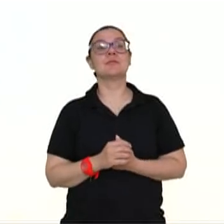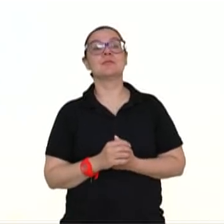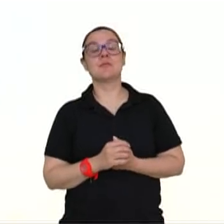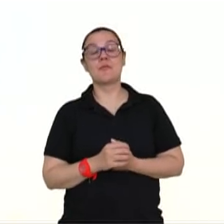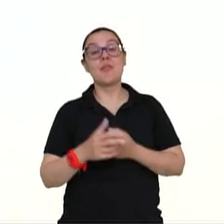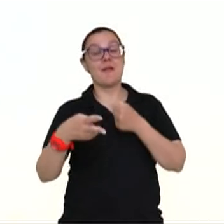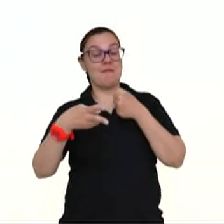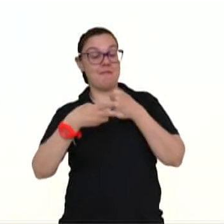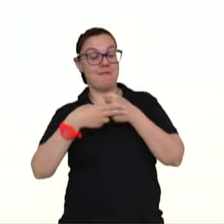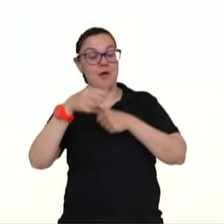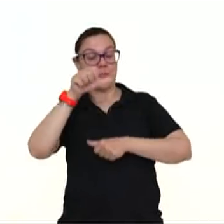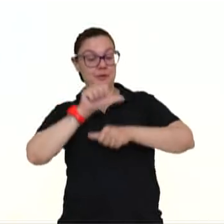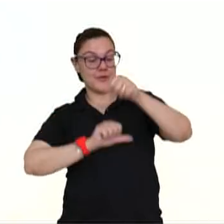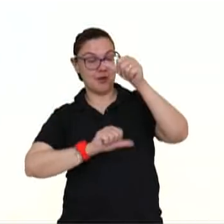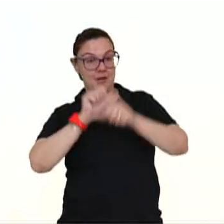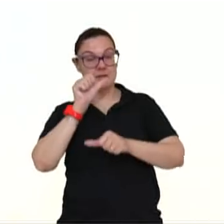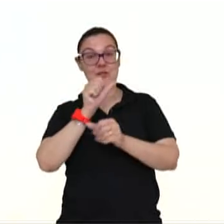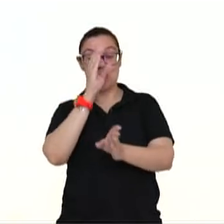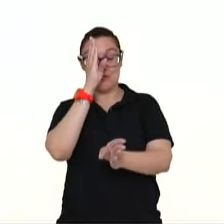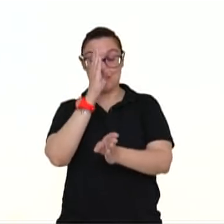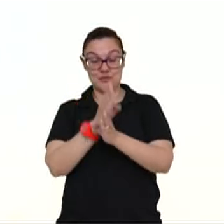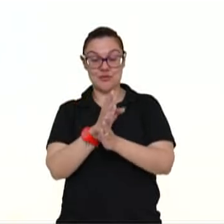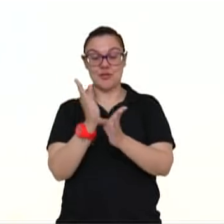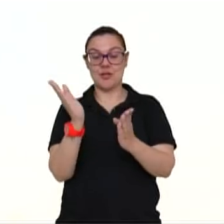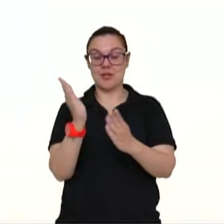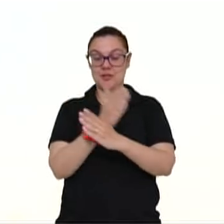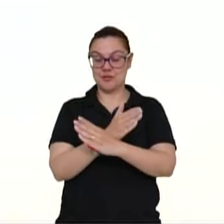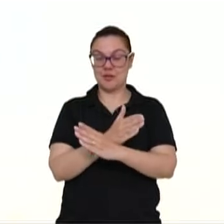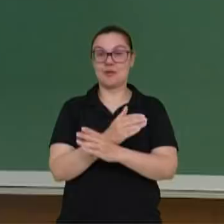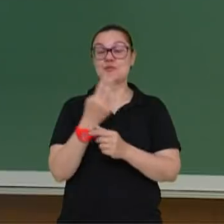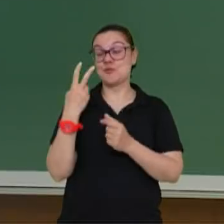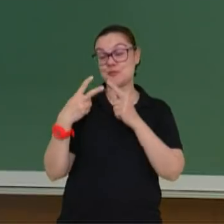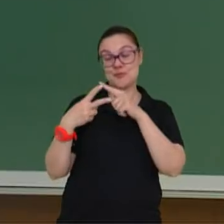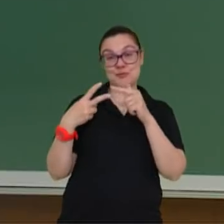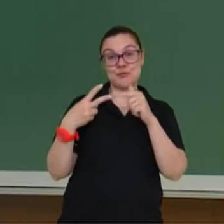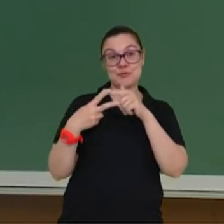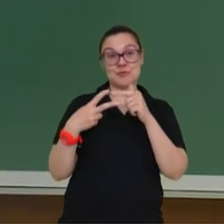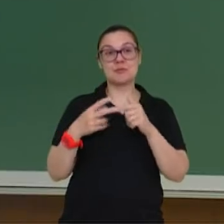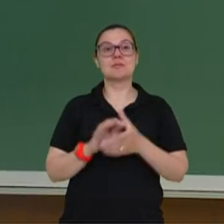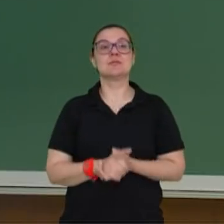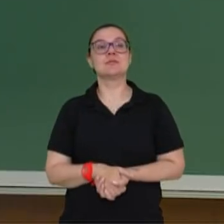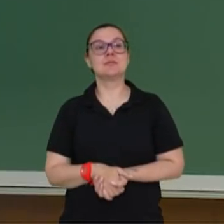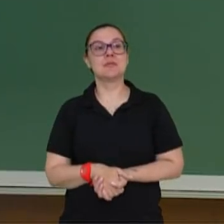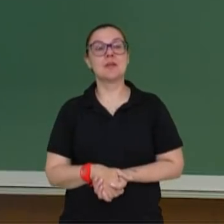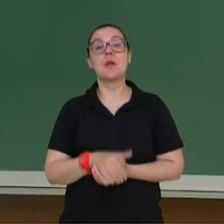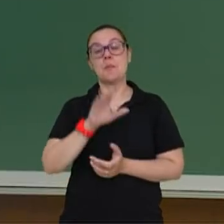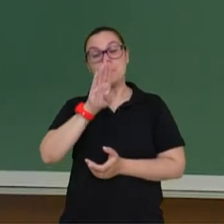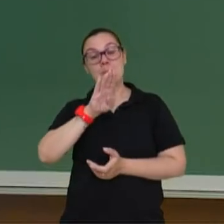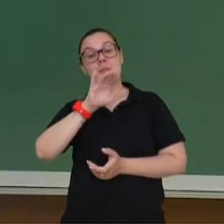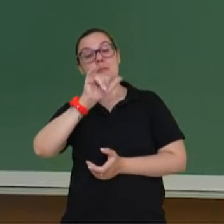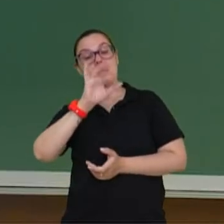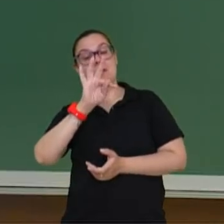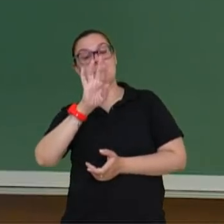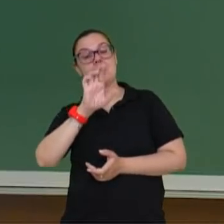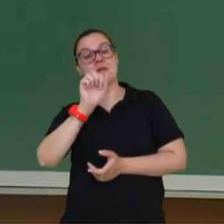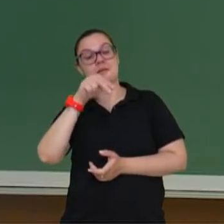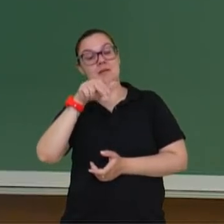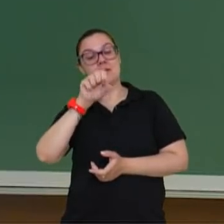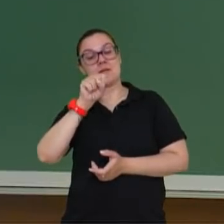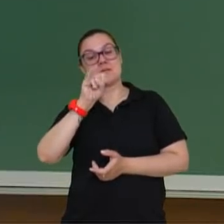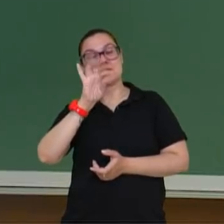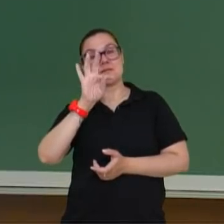verbo transitivo direto ou indireto, que podemos chamar de